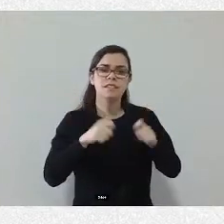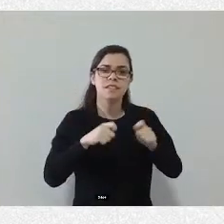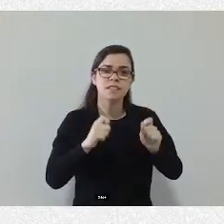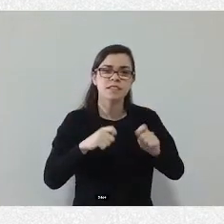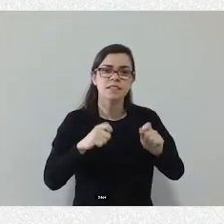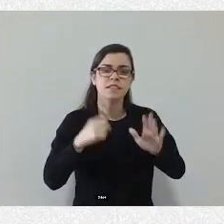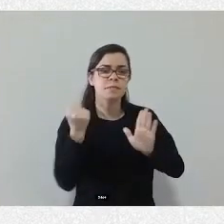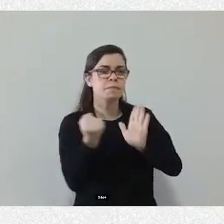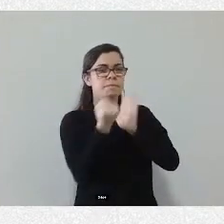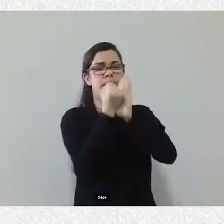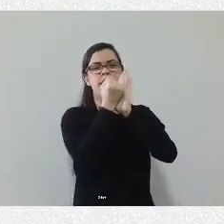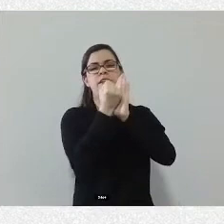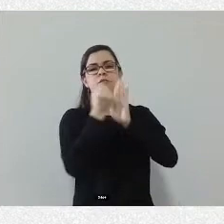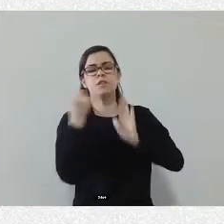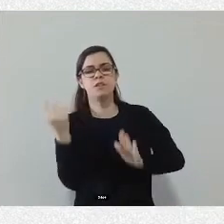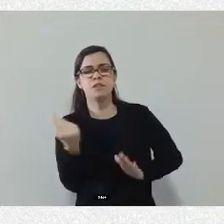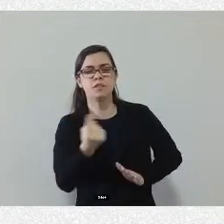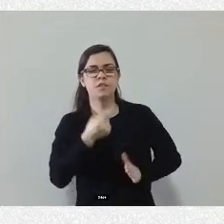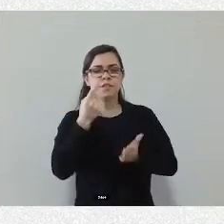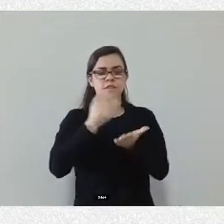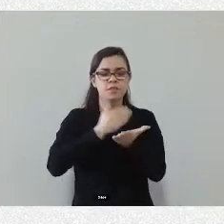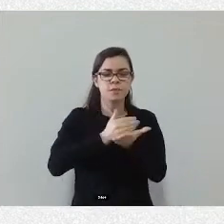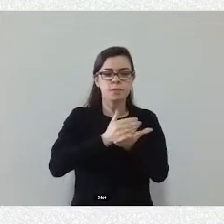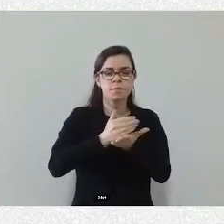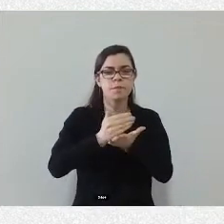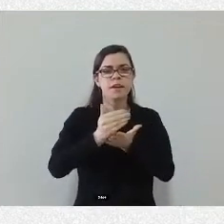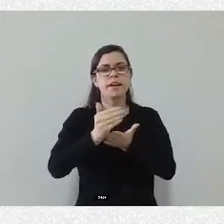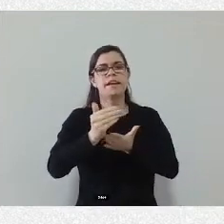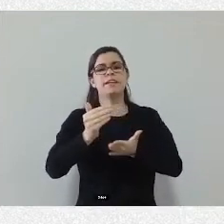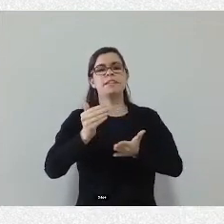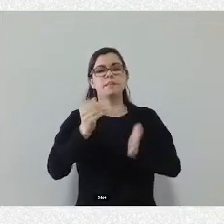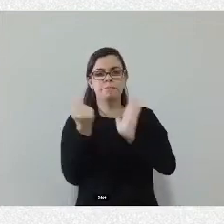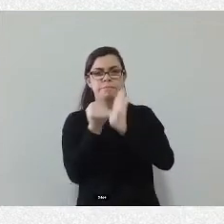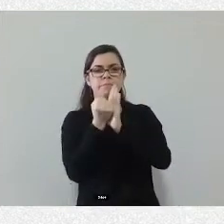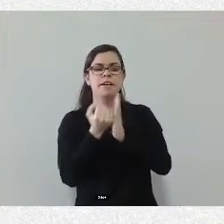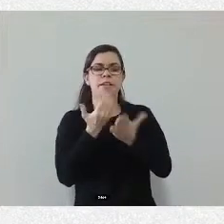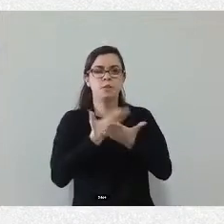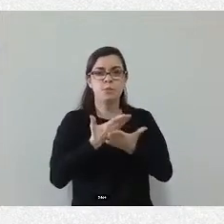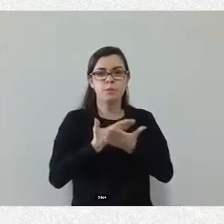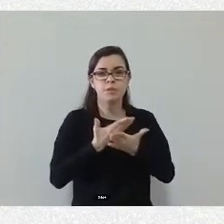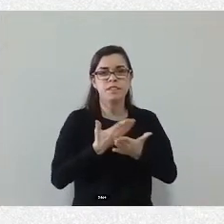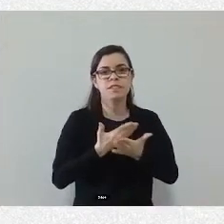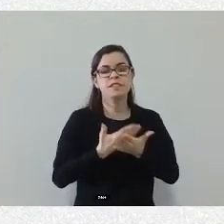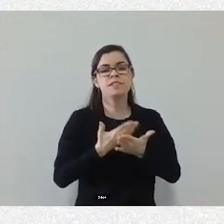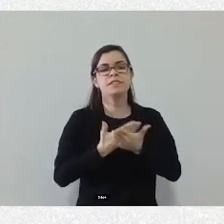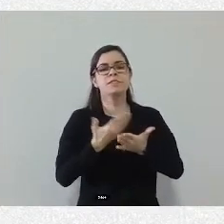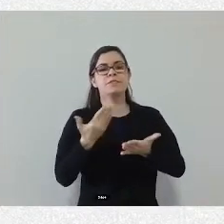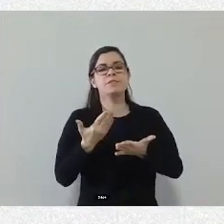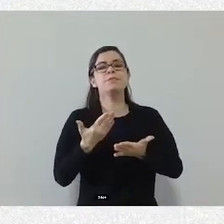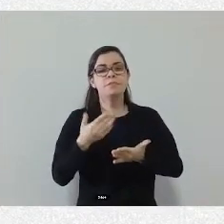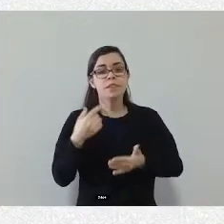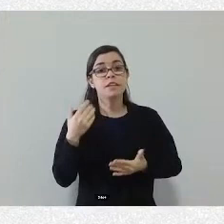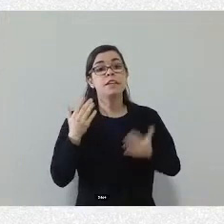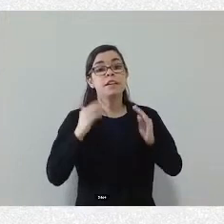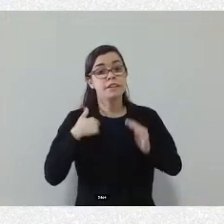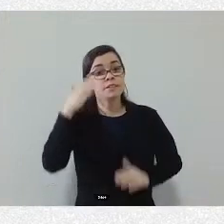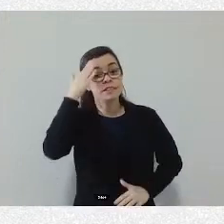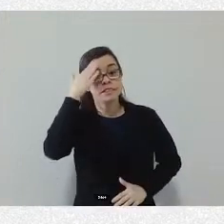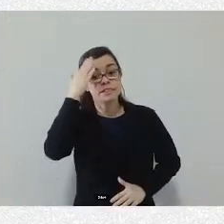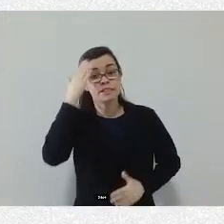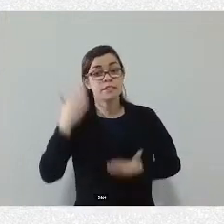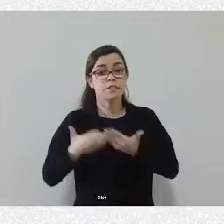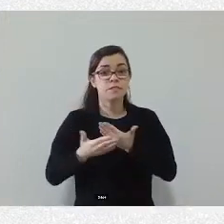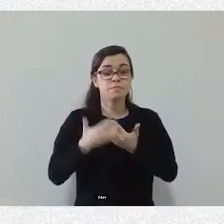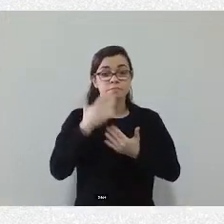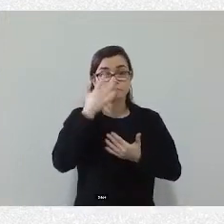desse estudo que a gente já de partida tem certeza que vai trazer muitas respostas às dúvidas que a